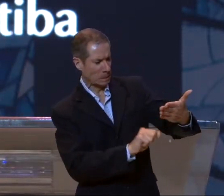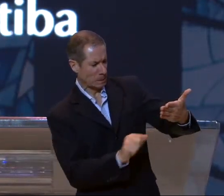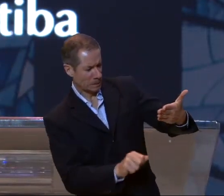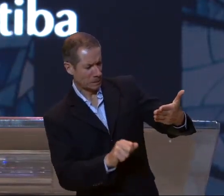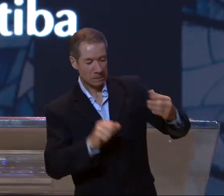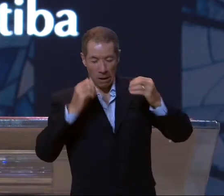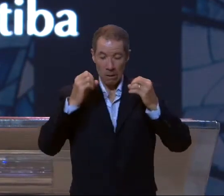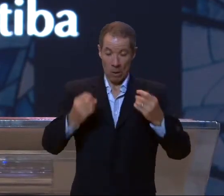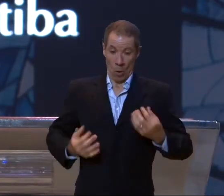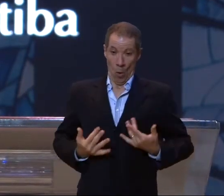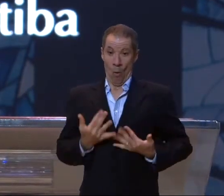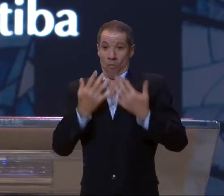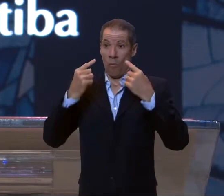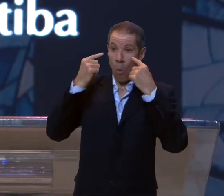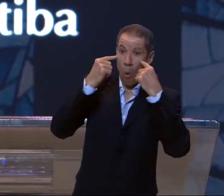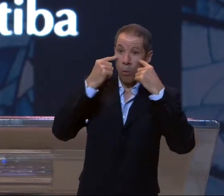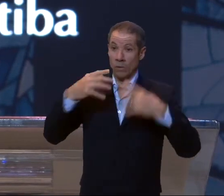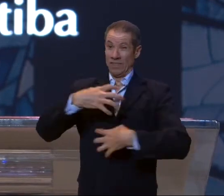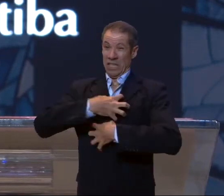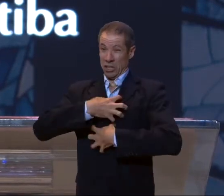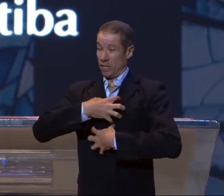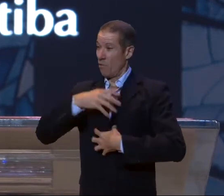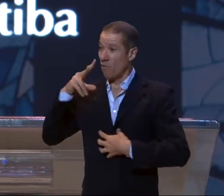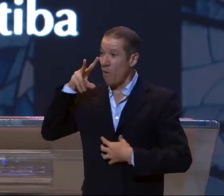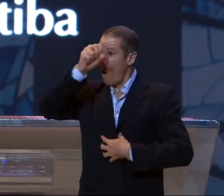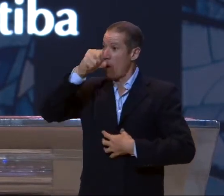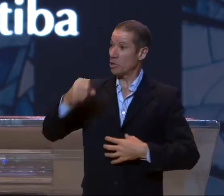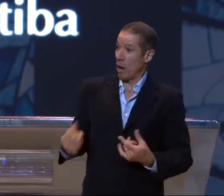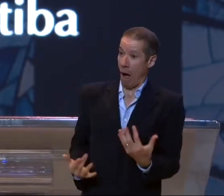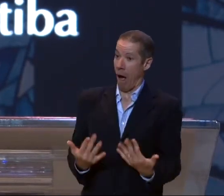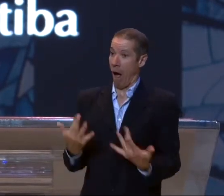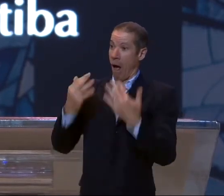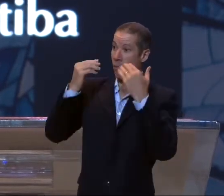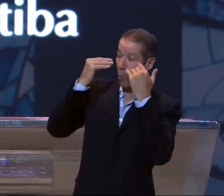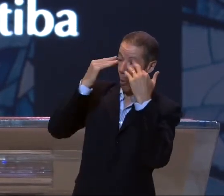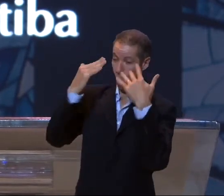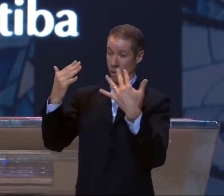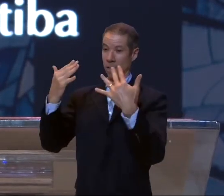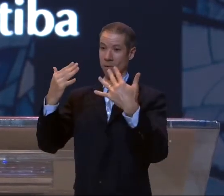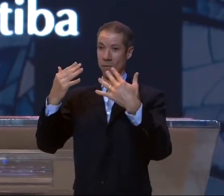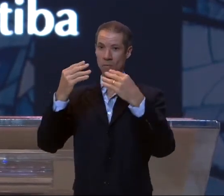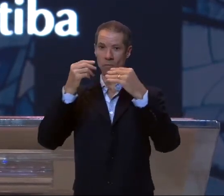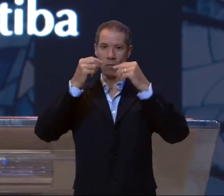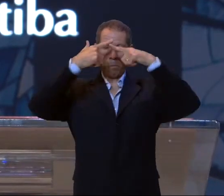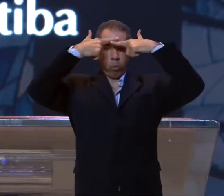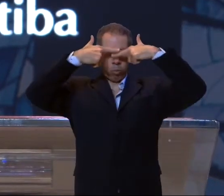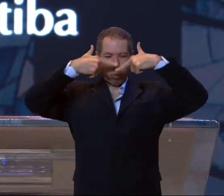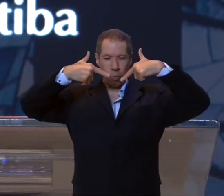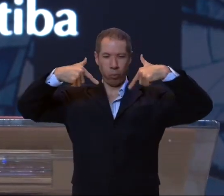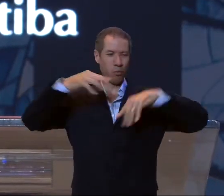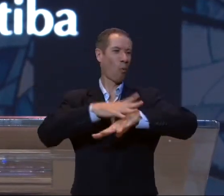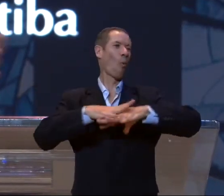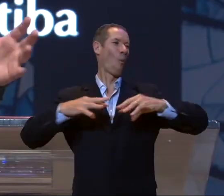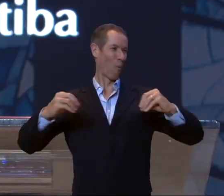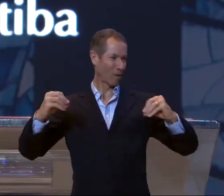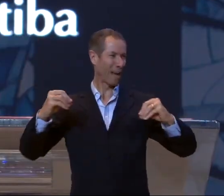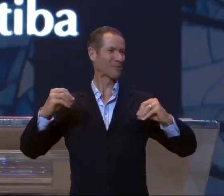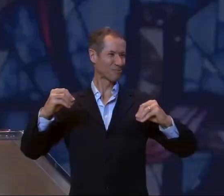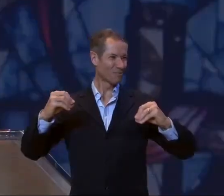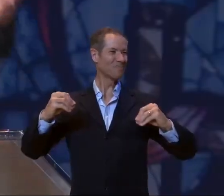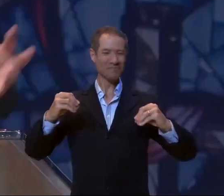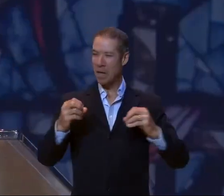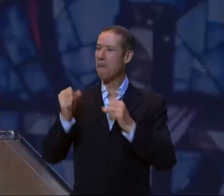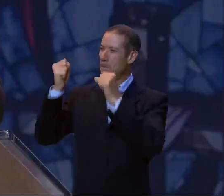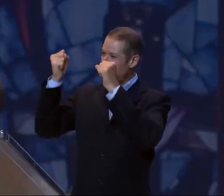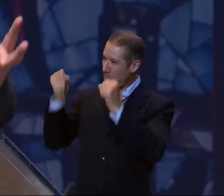meus olhos, algo está acontecendo aqui. Naquele dia aquele jovem foi curado. Mas não só ele, na semana seguinte eu